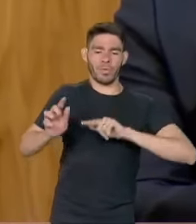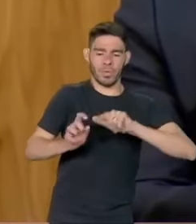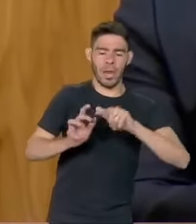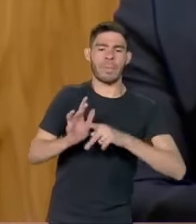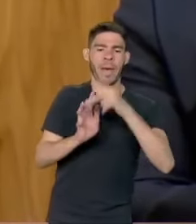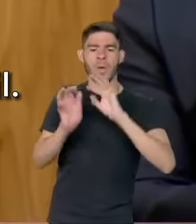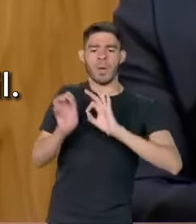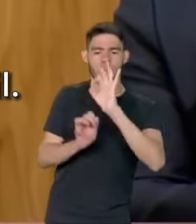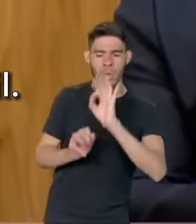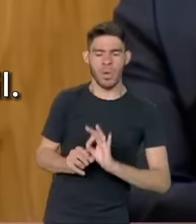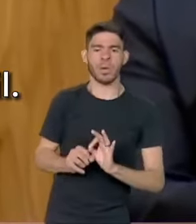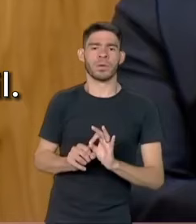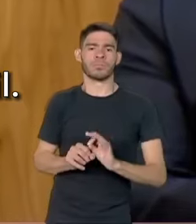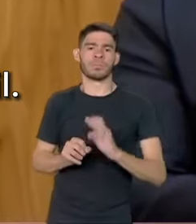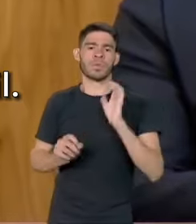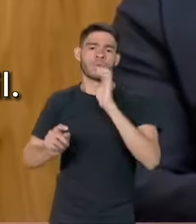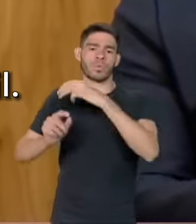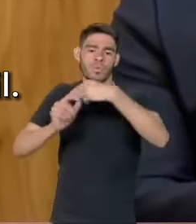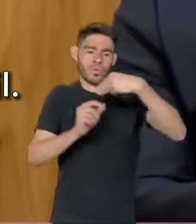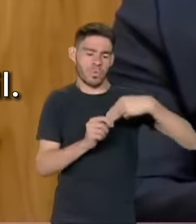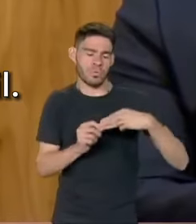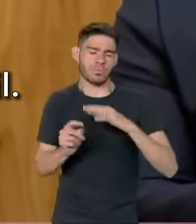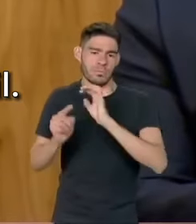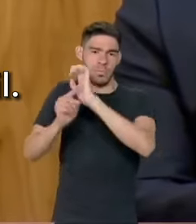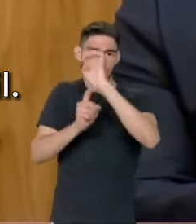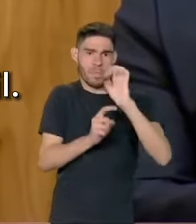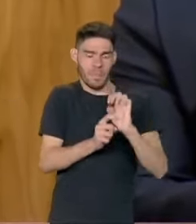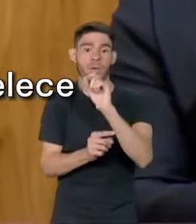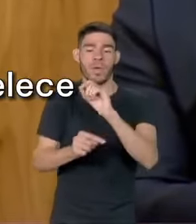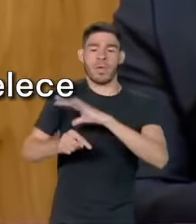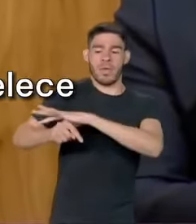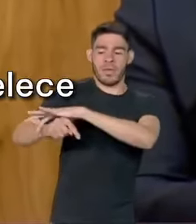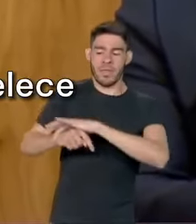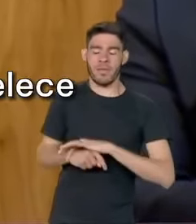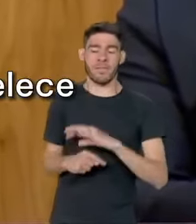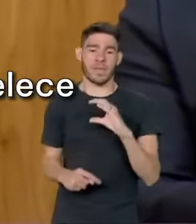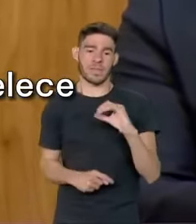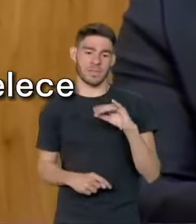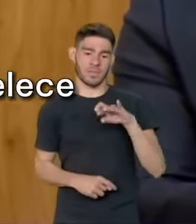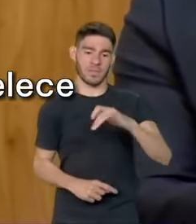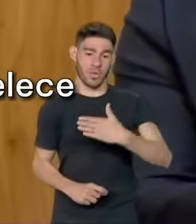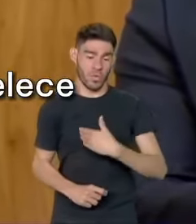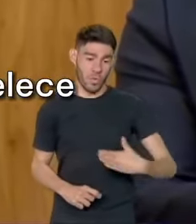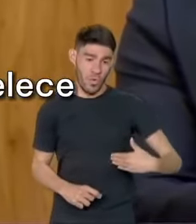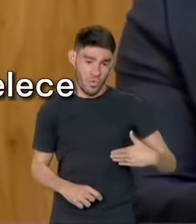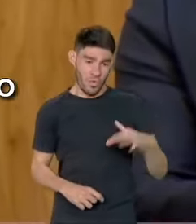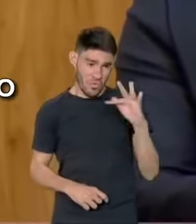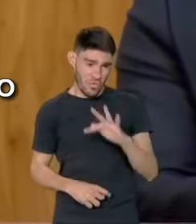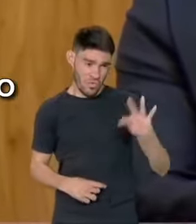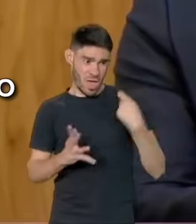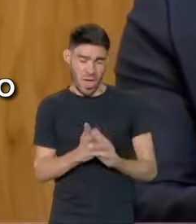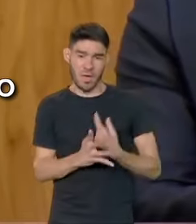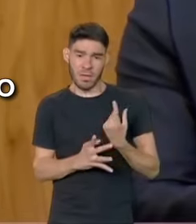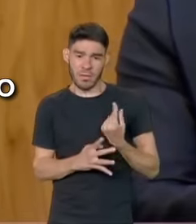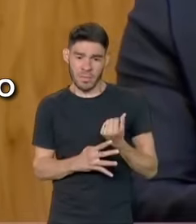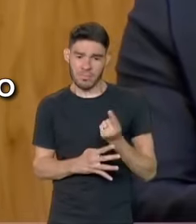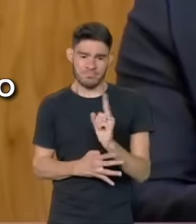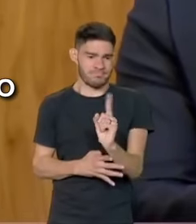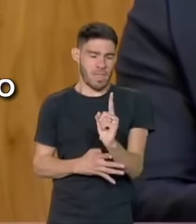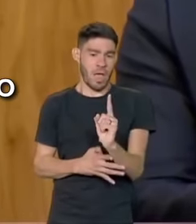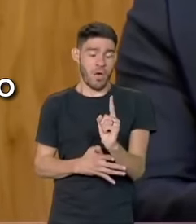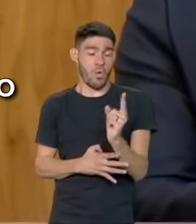pelo Estado, mediante homologação das defesas civil. Então, não é o governo federal que estabelece o valor. O